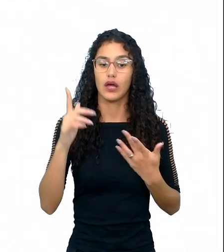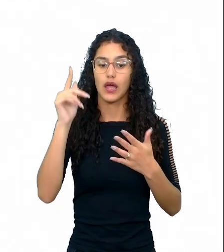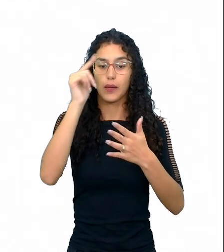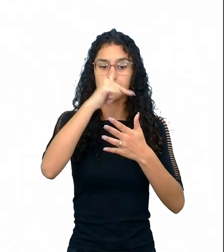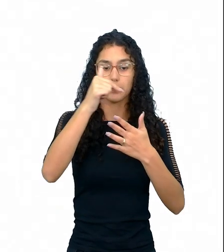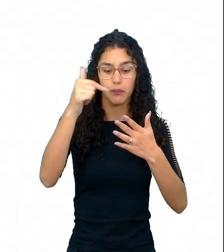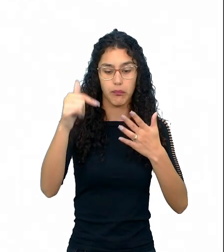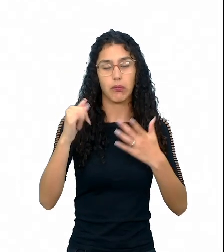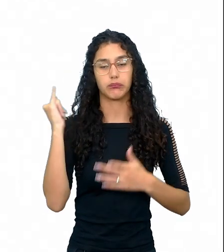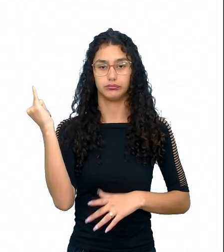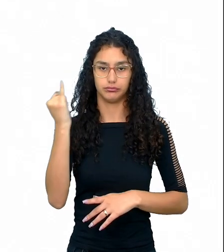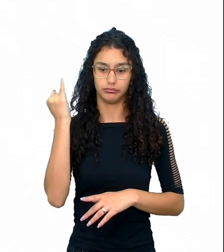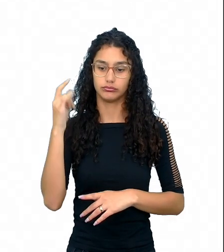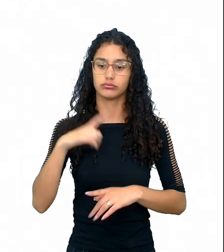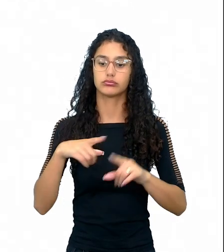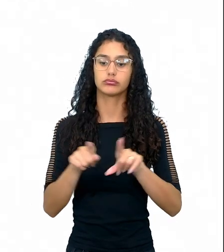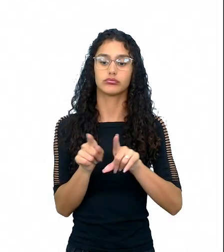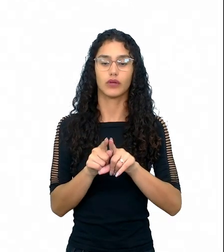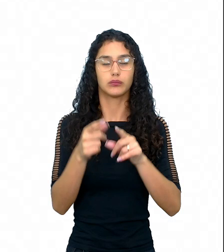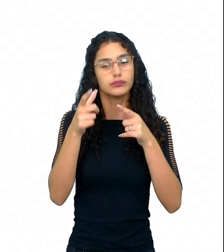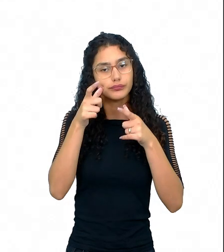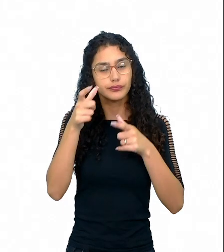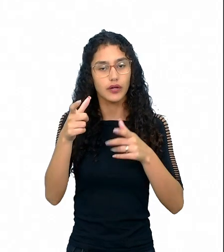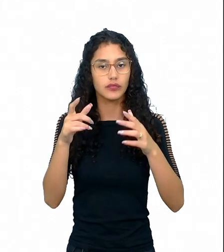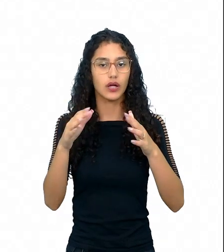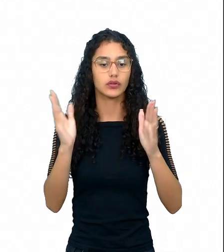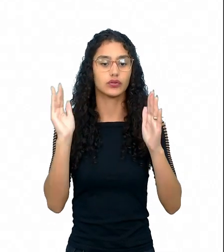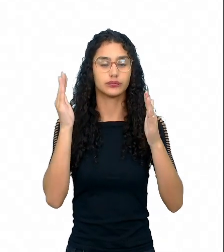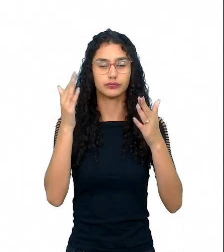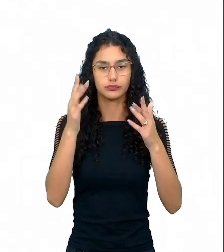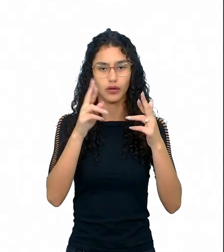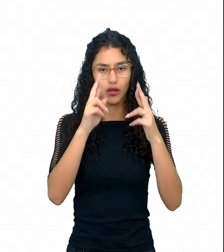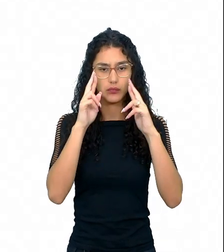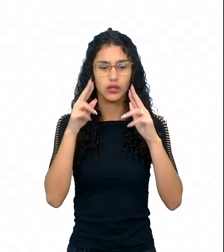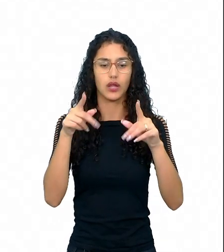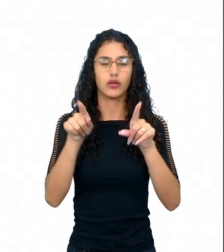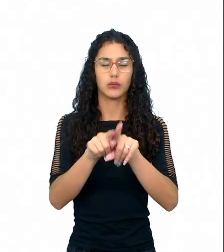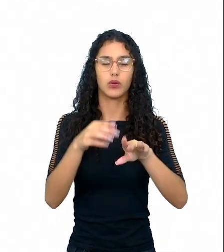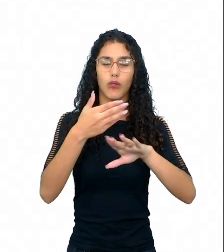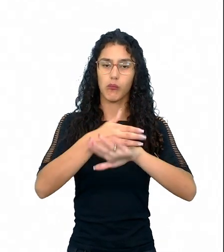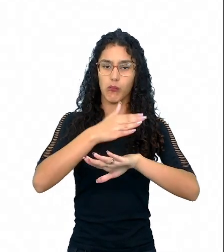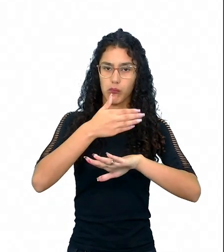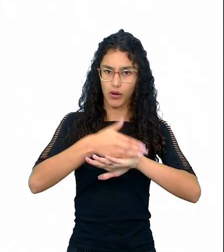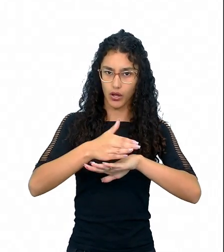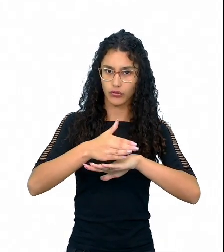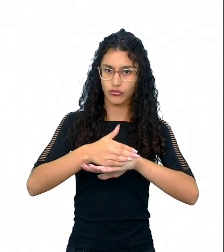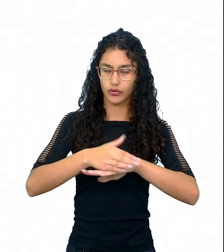elementos muito importantes a serem observados, né, como práticas